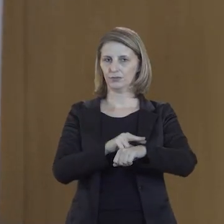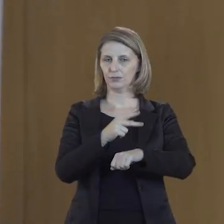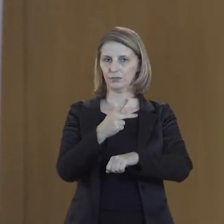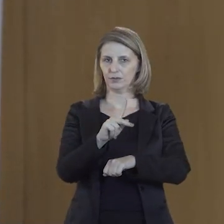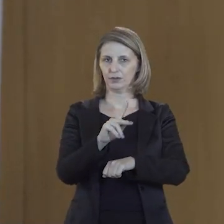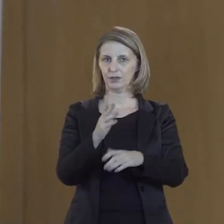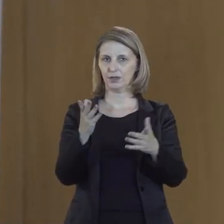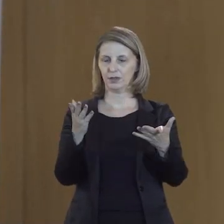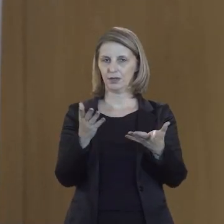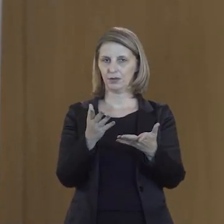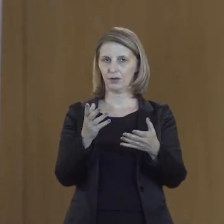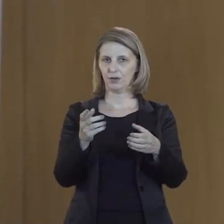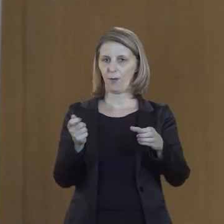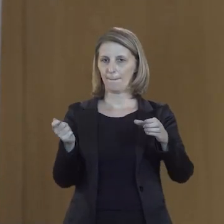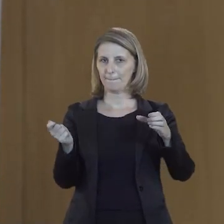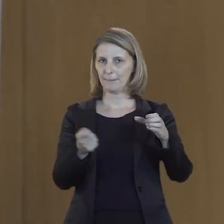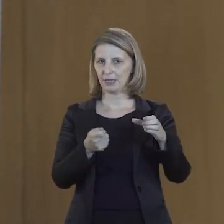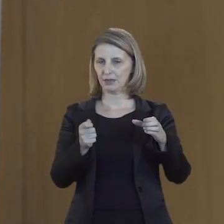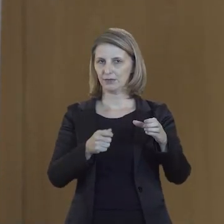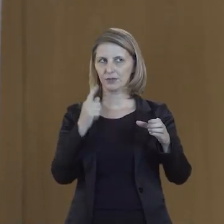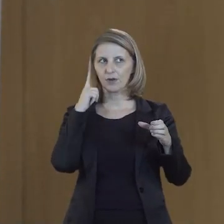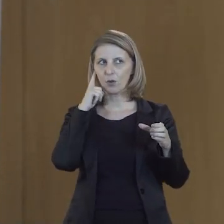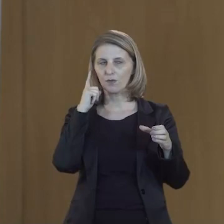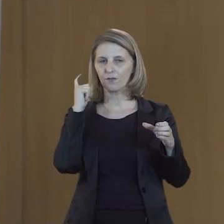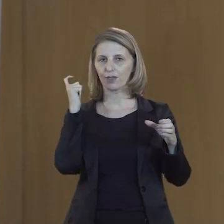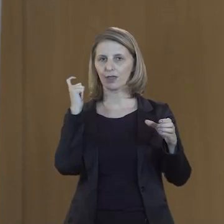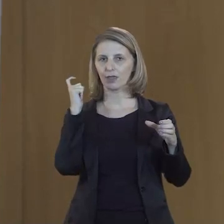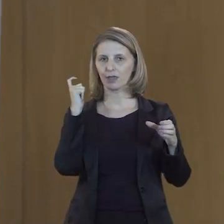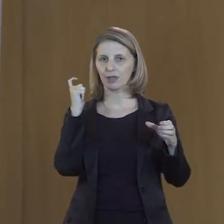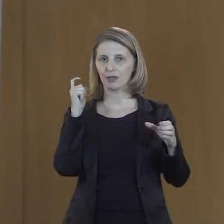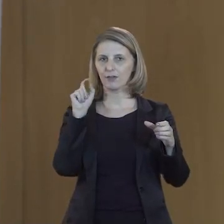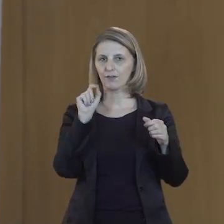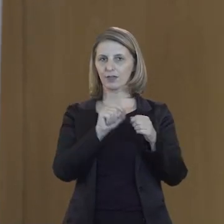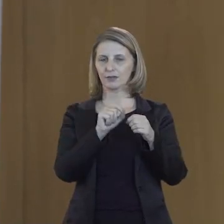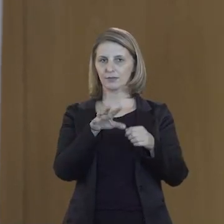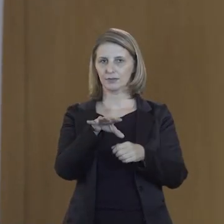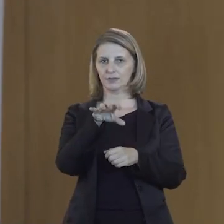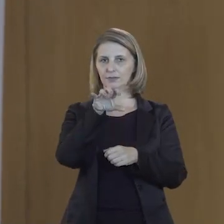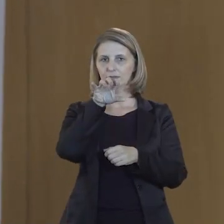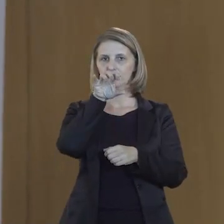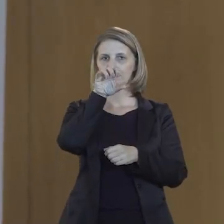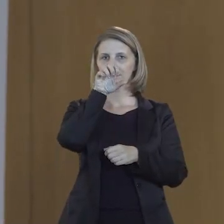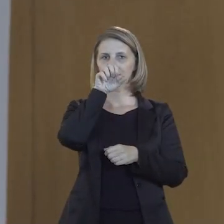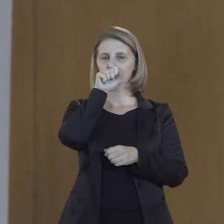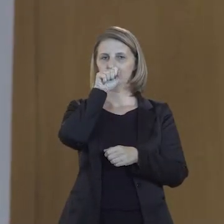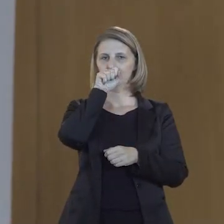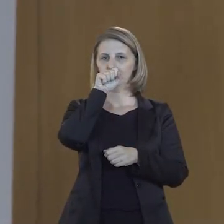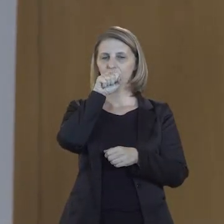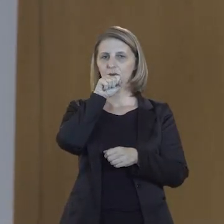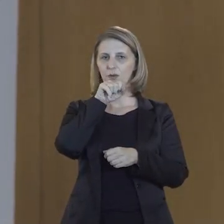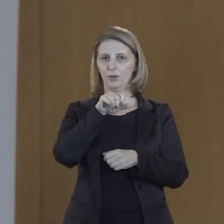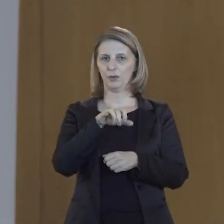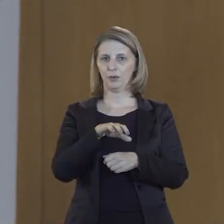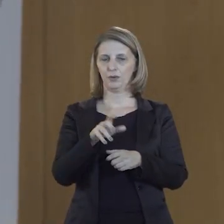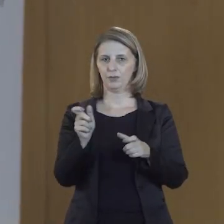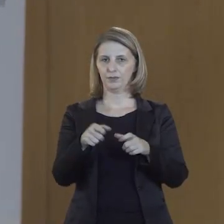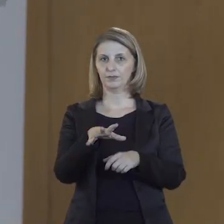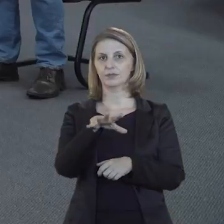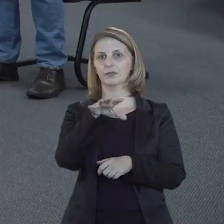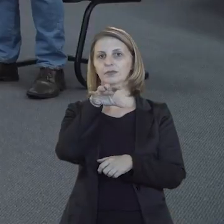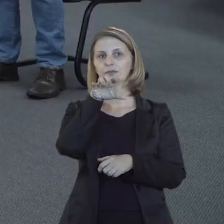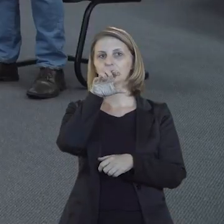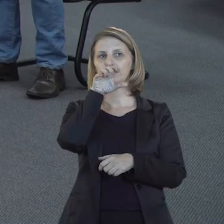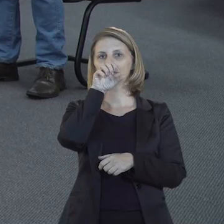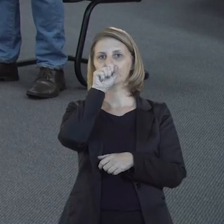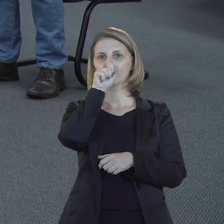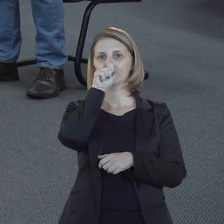expira. E eu vou tocar a tigela e você vai ouvindo a tigela e fazendo a sua respiração.